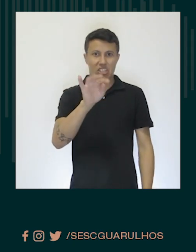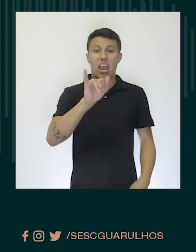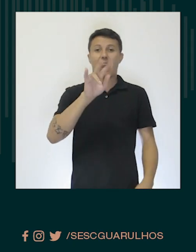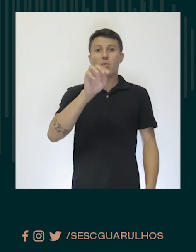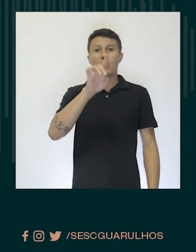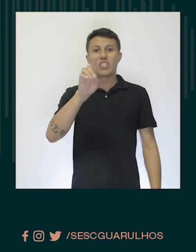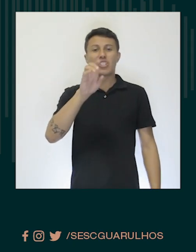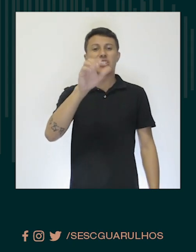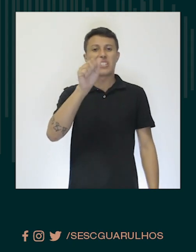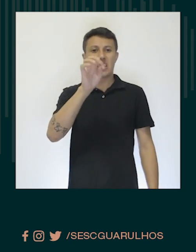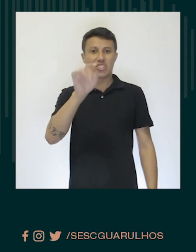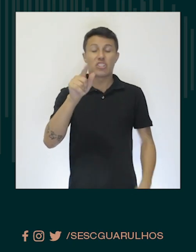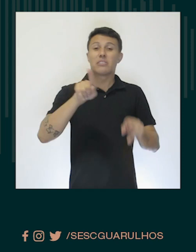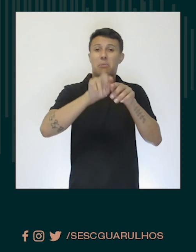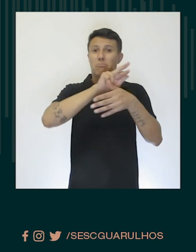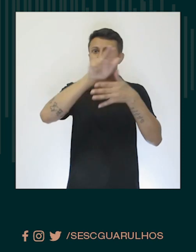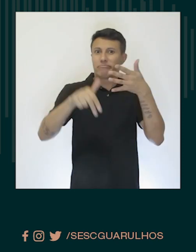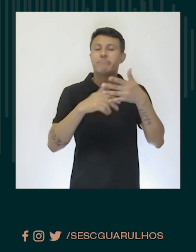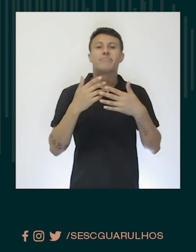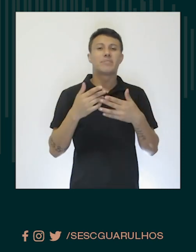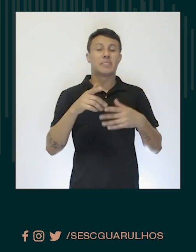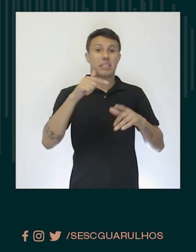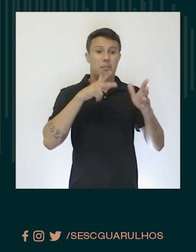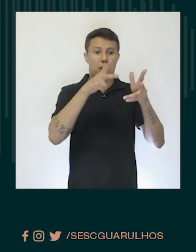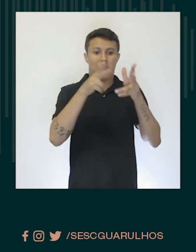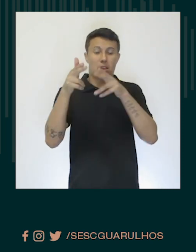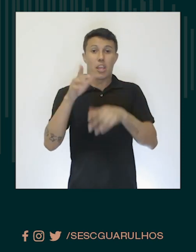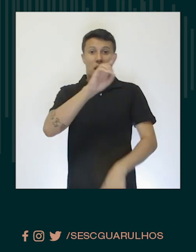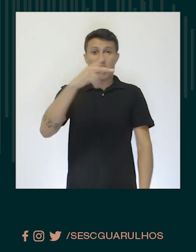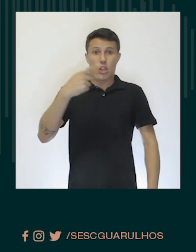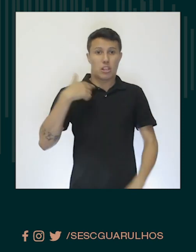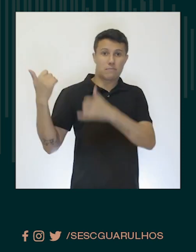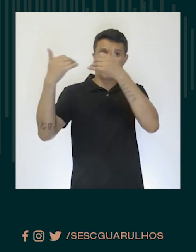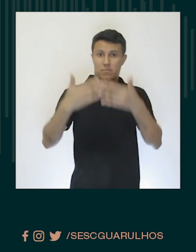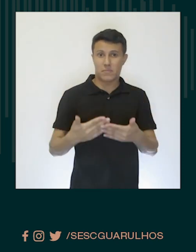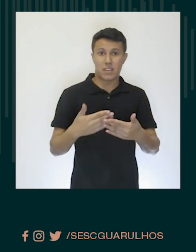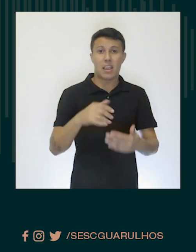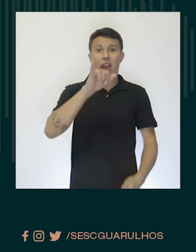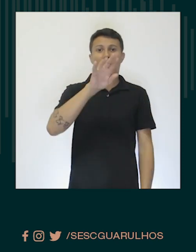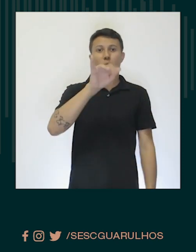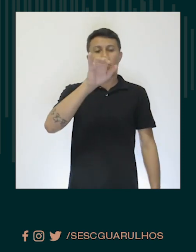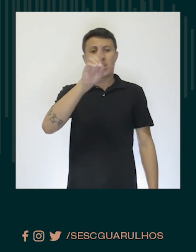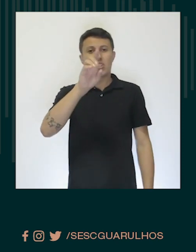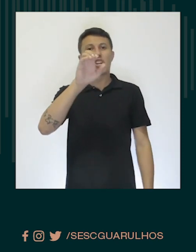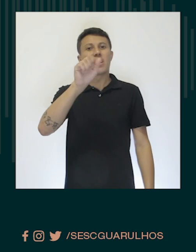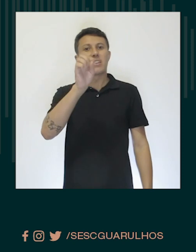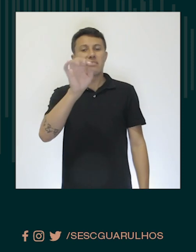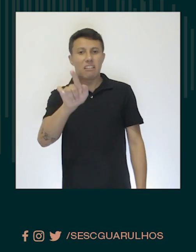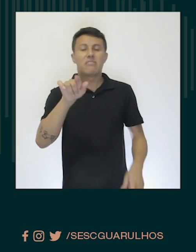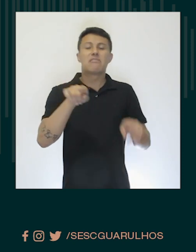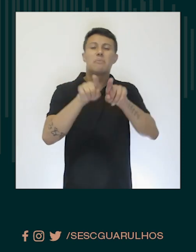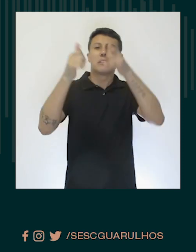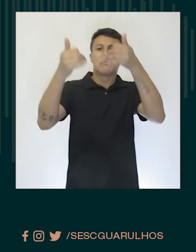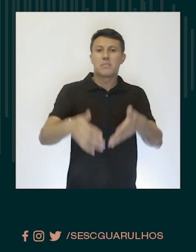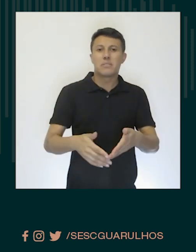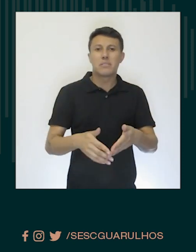E o nome da galera deles é a Hate Flash. E nesse episódio, em um episódio, o D2 participou do I Hate Cast e eles fala, e o D2